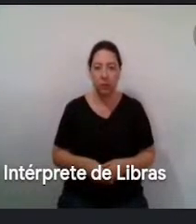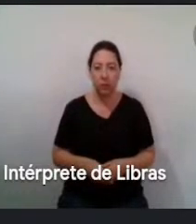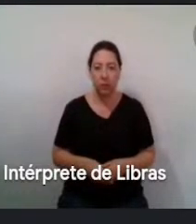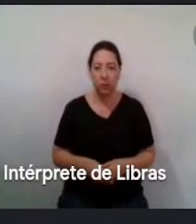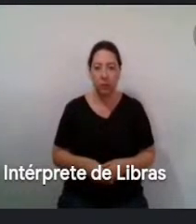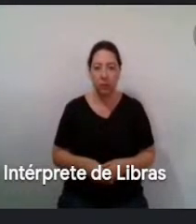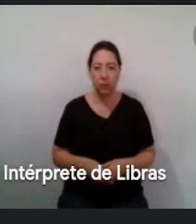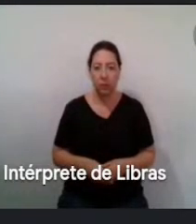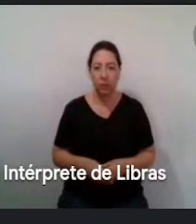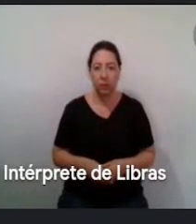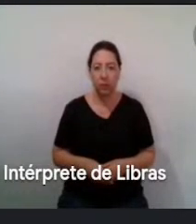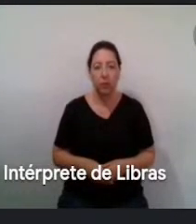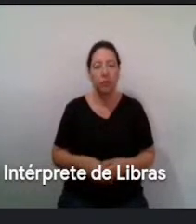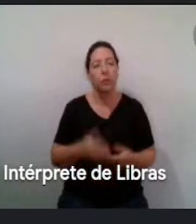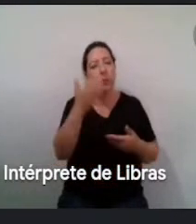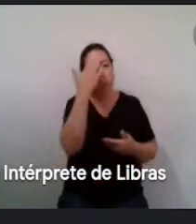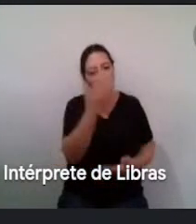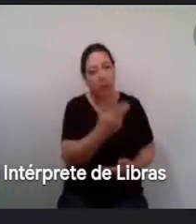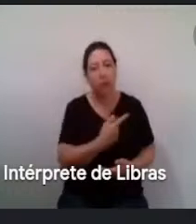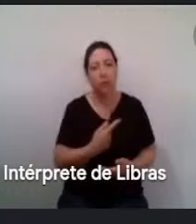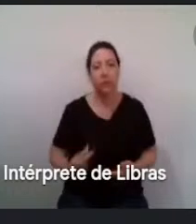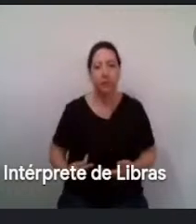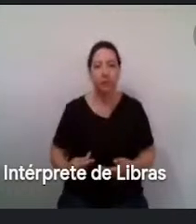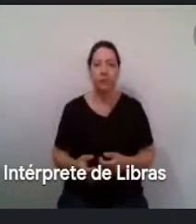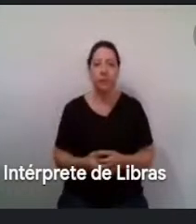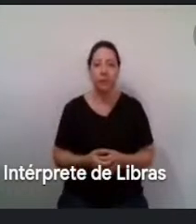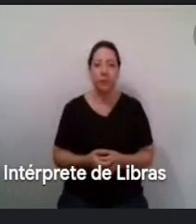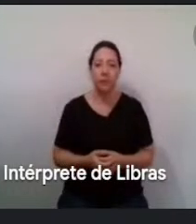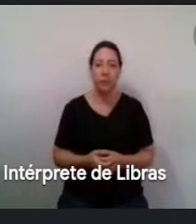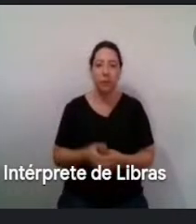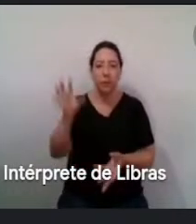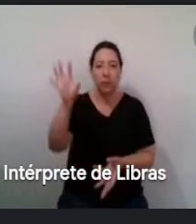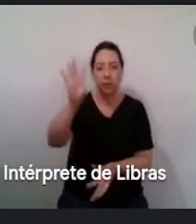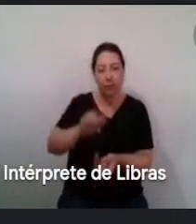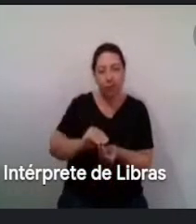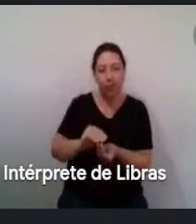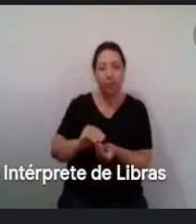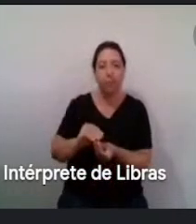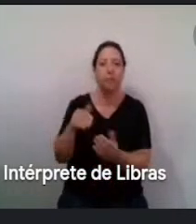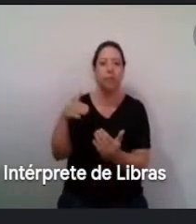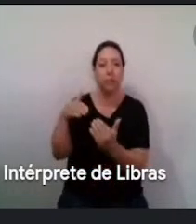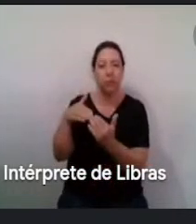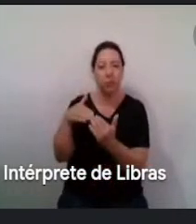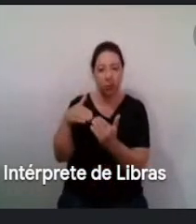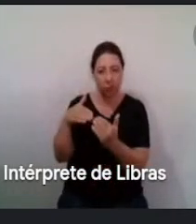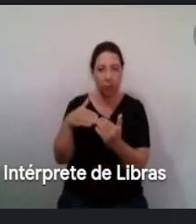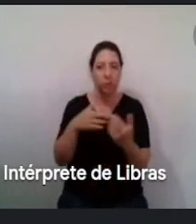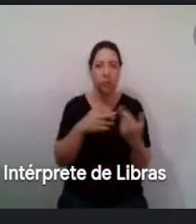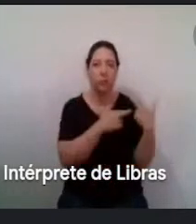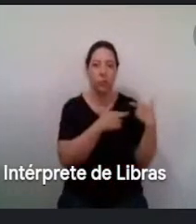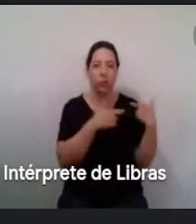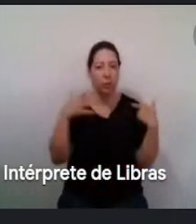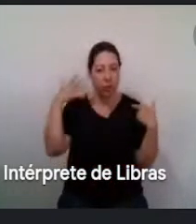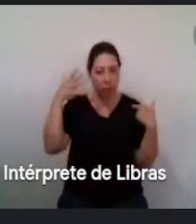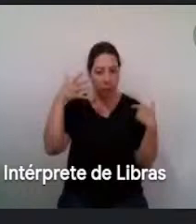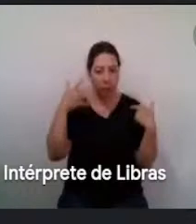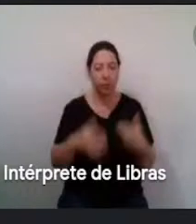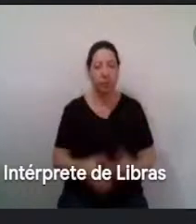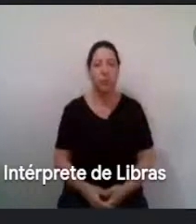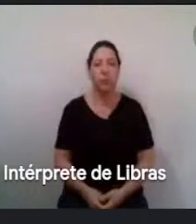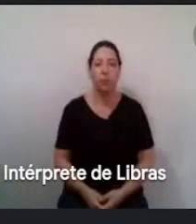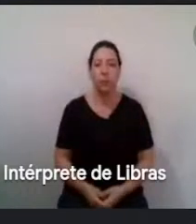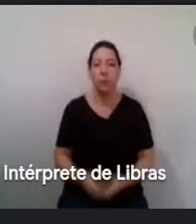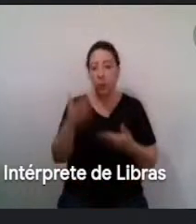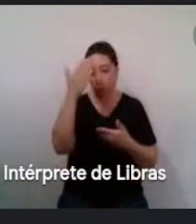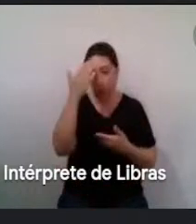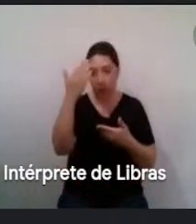Estava desligado aqui. Obrigado, presidente. Sinteticamente, acompanho o entendimento do relator. Obrigado,